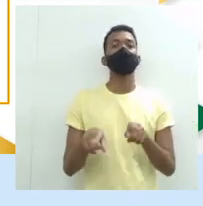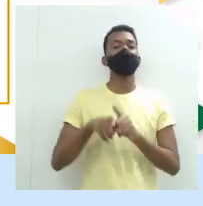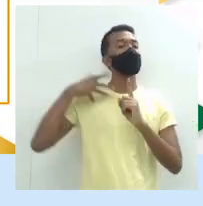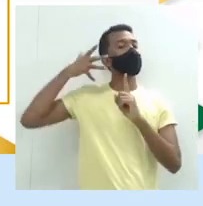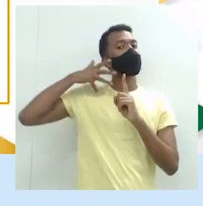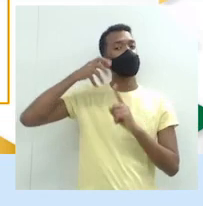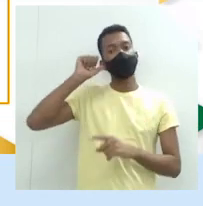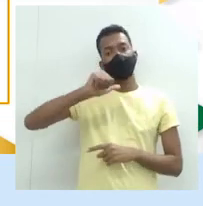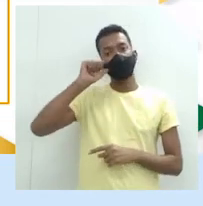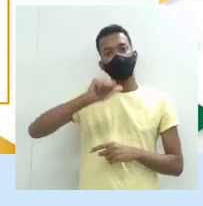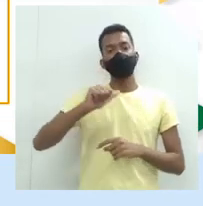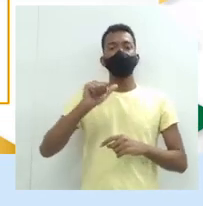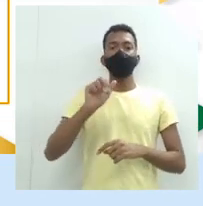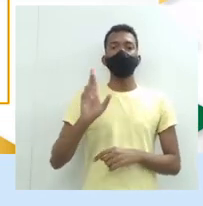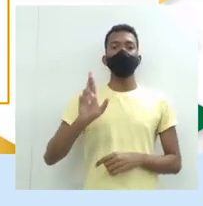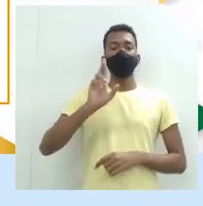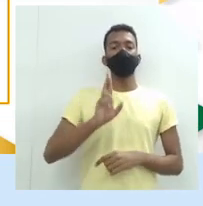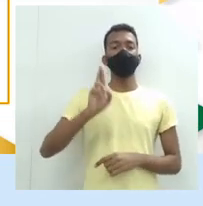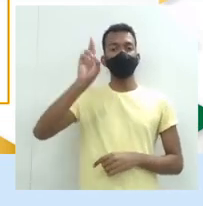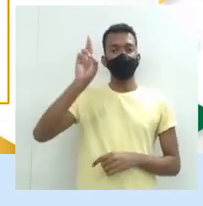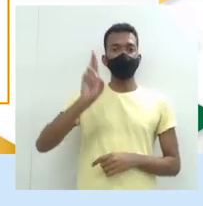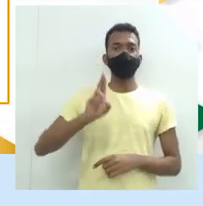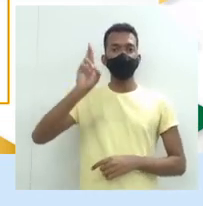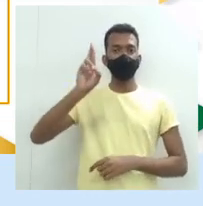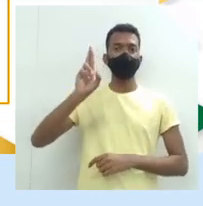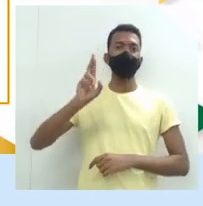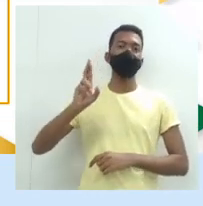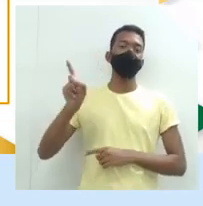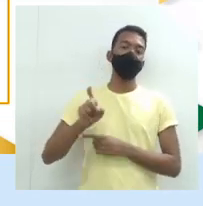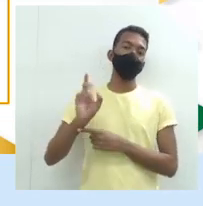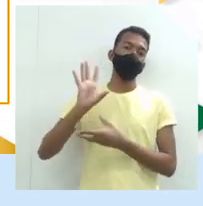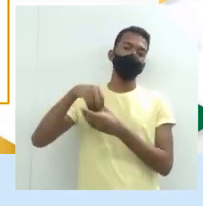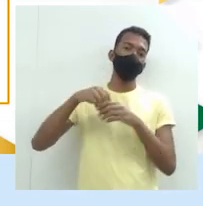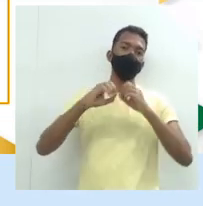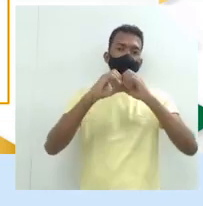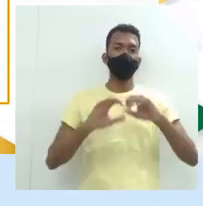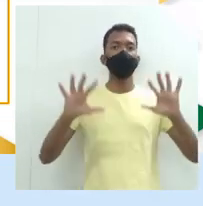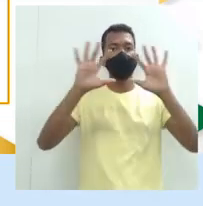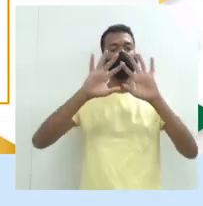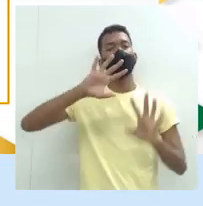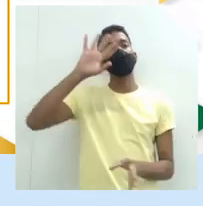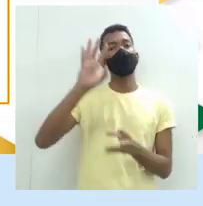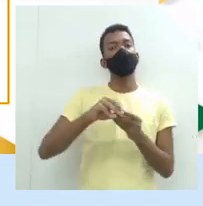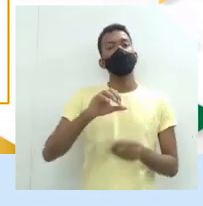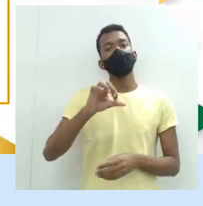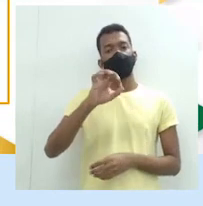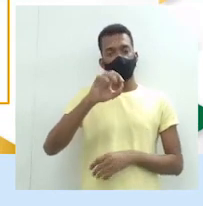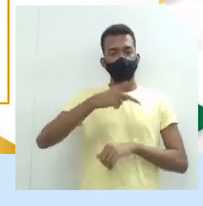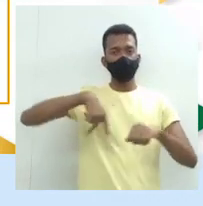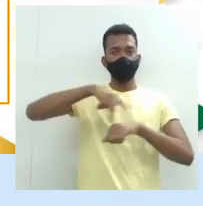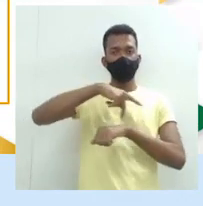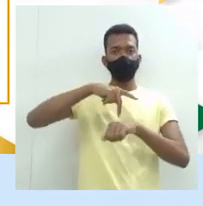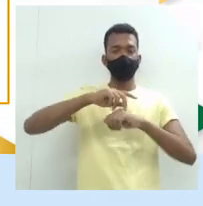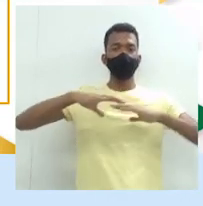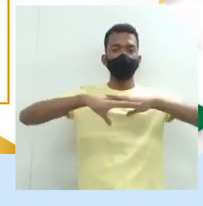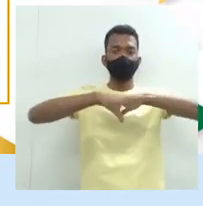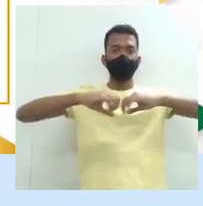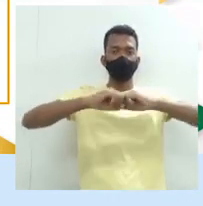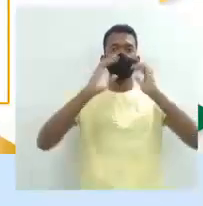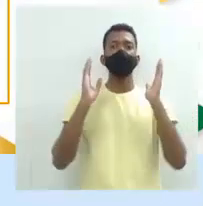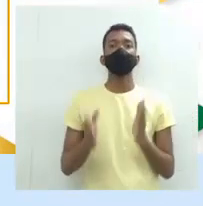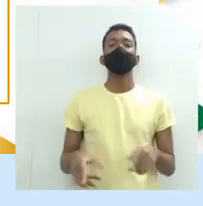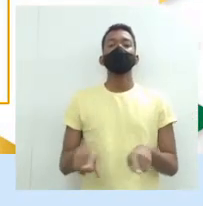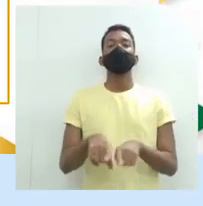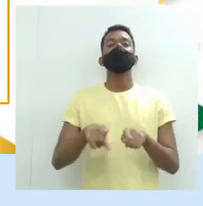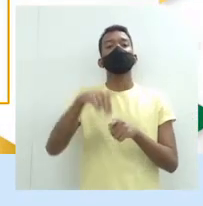executiva da ONU, que a gente viu lá no vídeo. O resumo são 90 países bloqueados, 4 milhões de pessoas que estão em